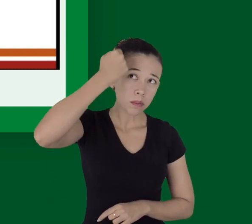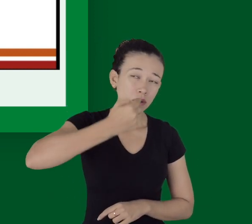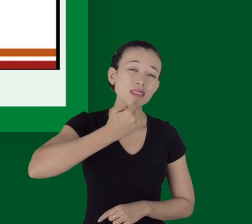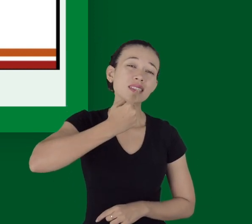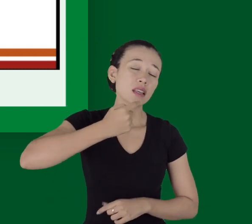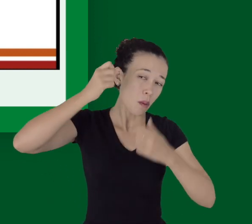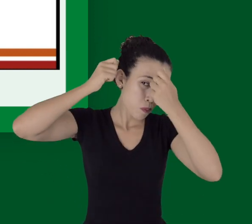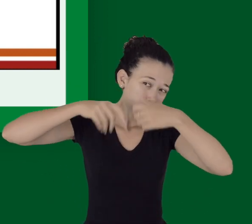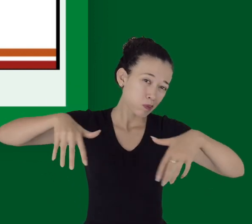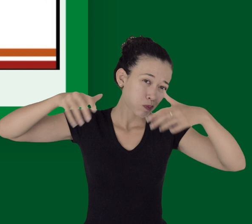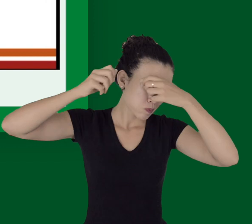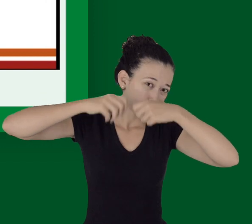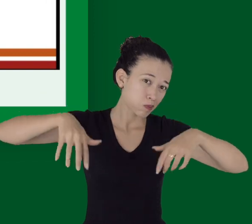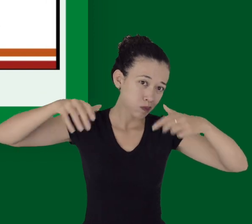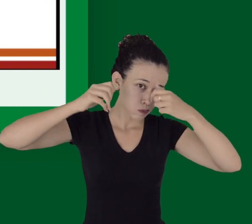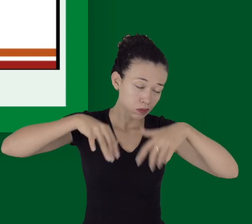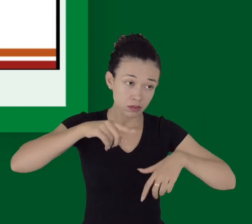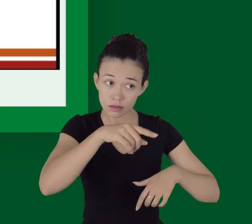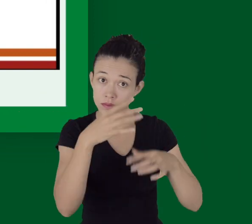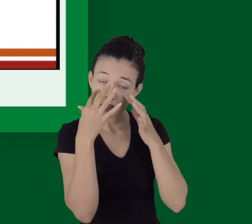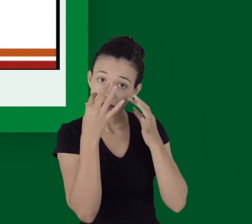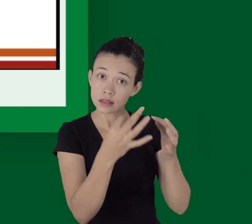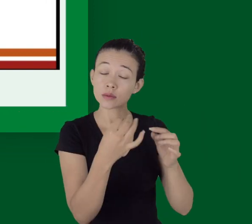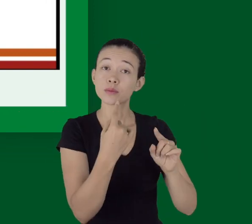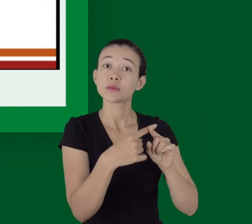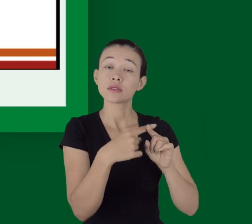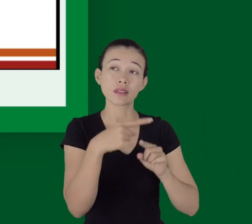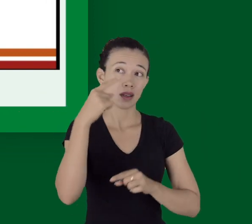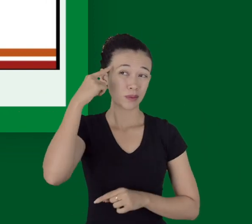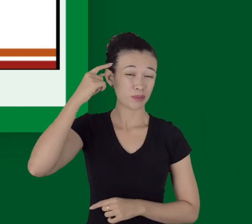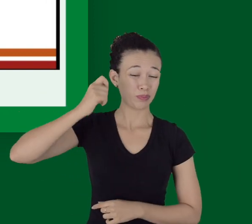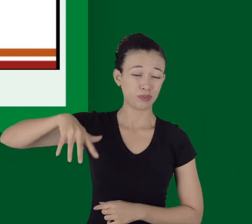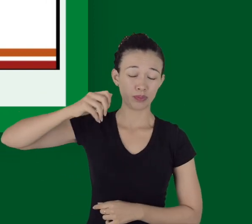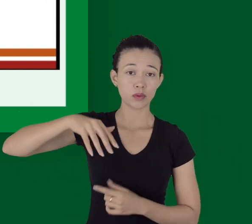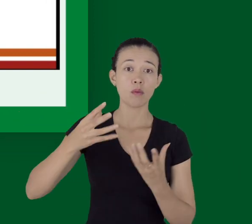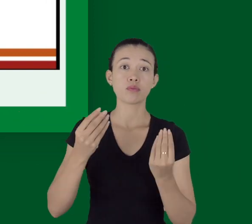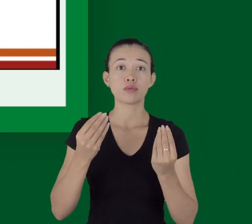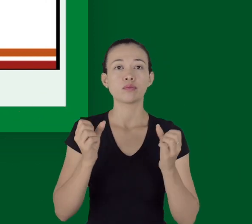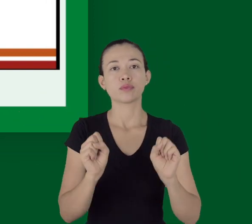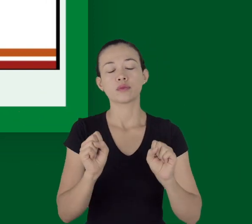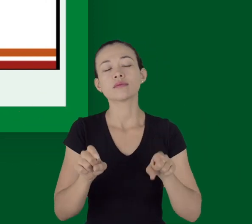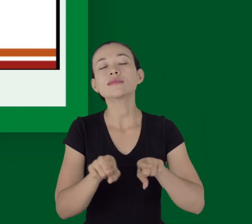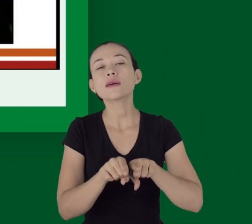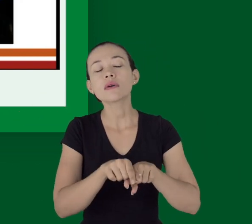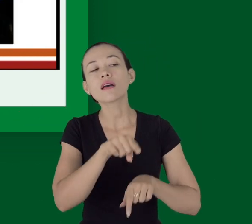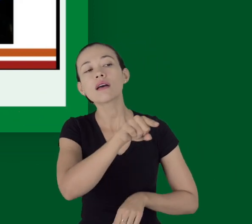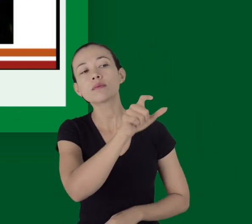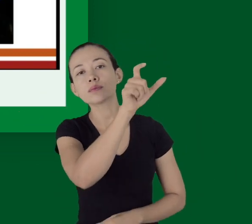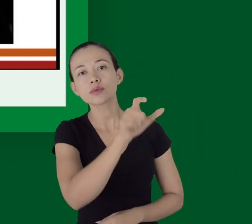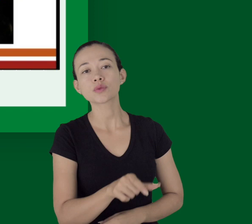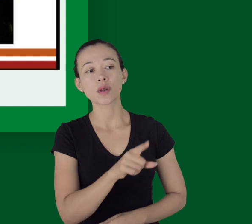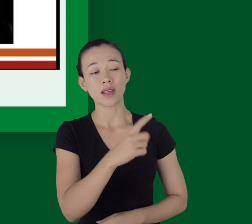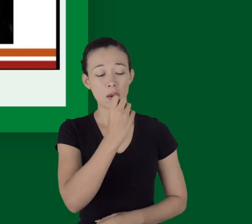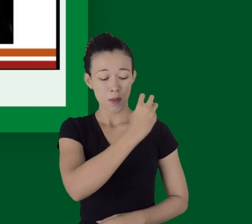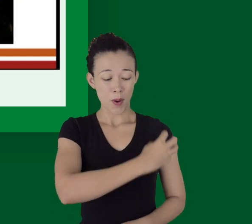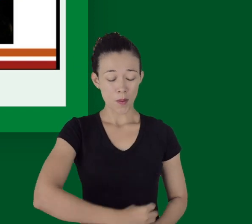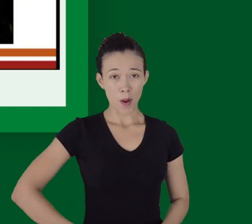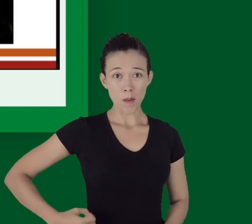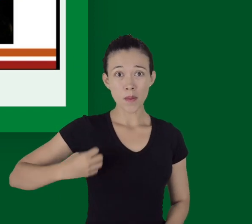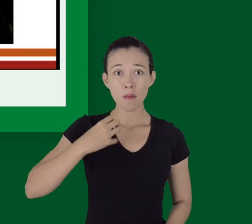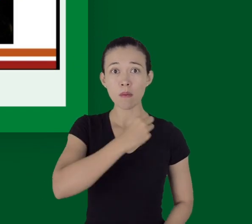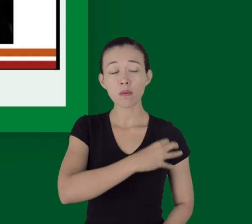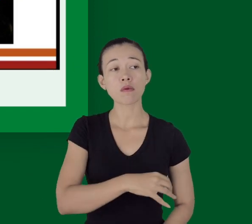muita atenção para eventos onde eu posso ter laceração do couro cabeludo, onde eu posso ter grandes perdas sanguíneas, inclusive